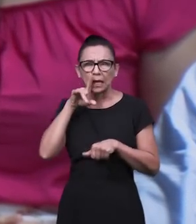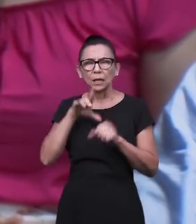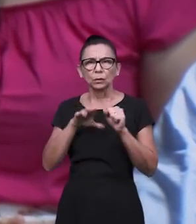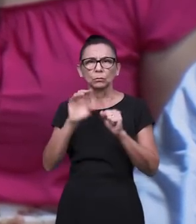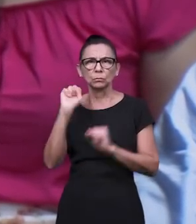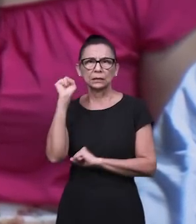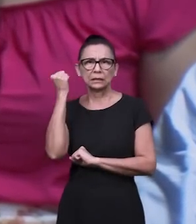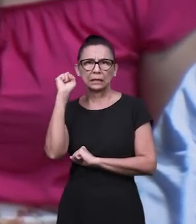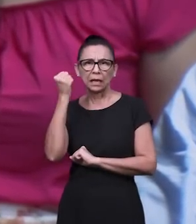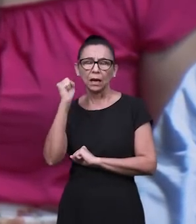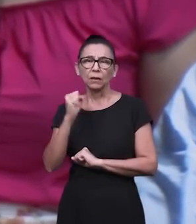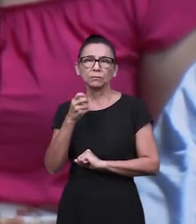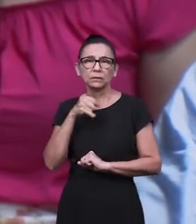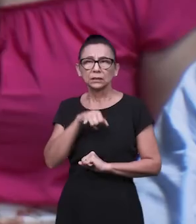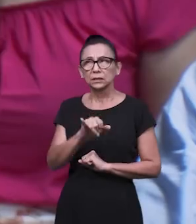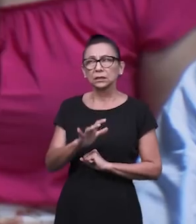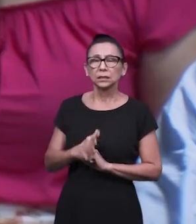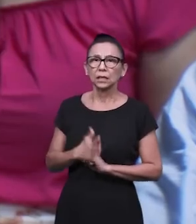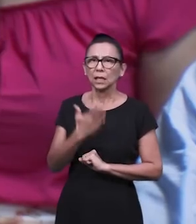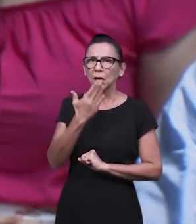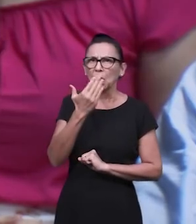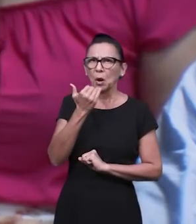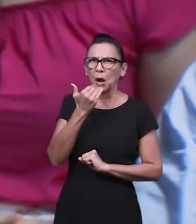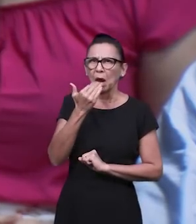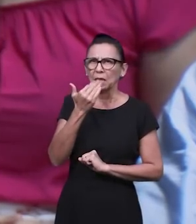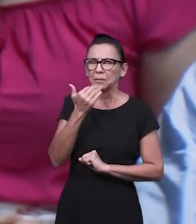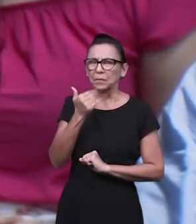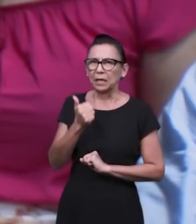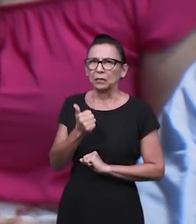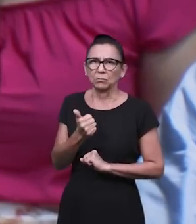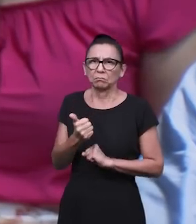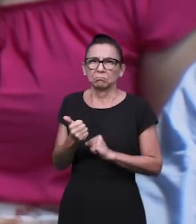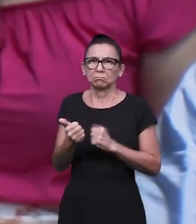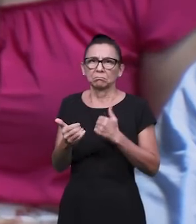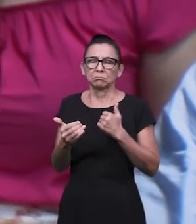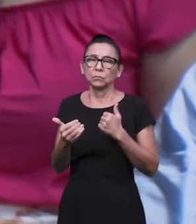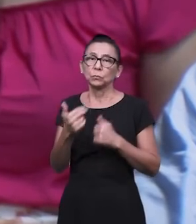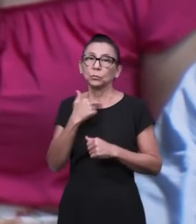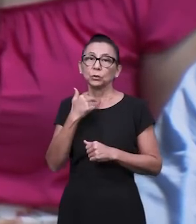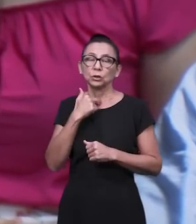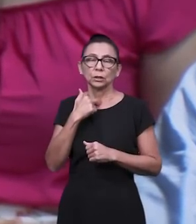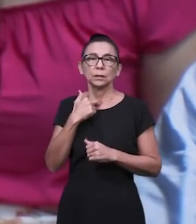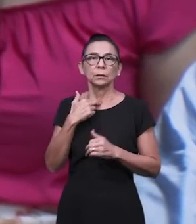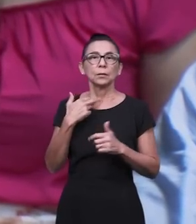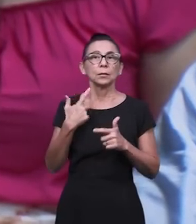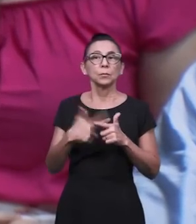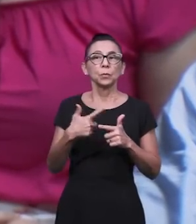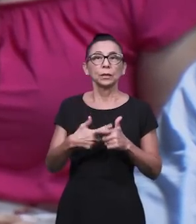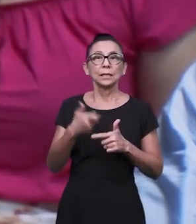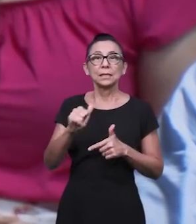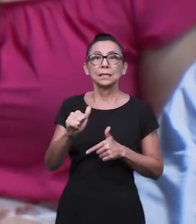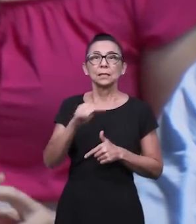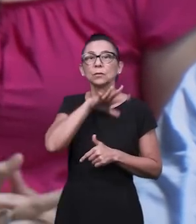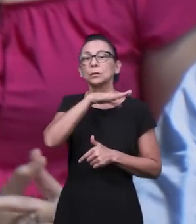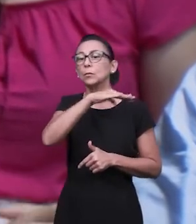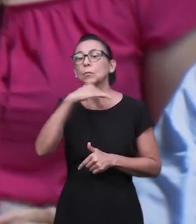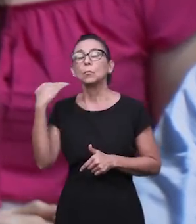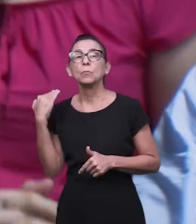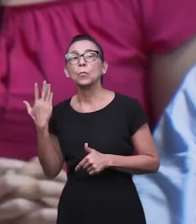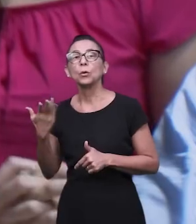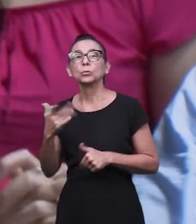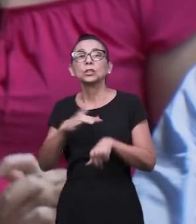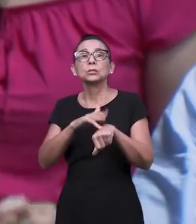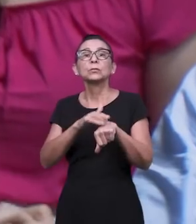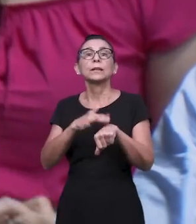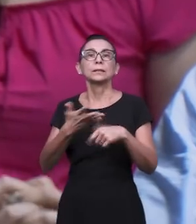conhecemos como intoxicação alimentar. E não só nesta passagem, mas Daniel também vai viver essa experiência ali quando ele